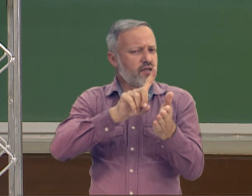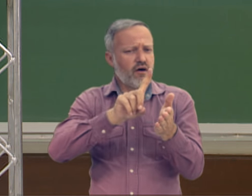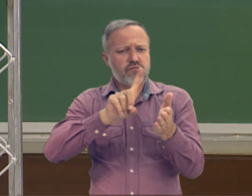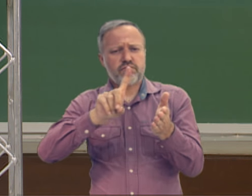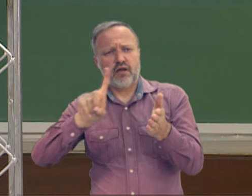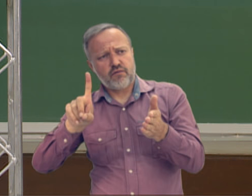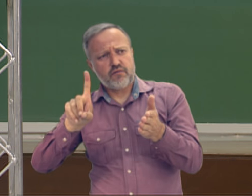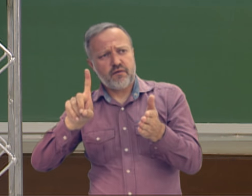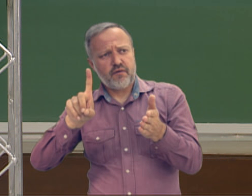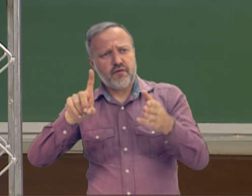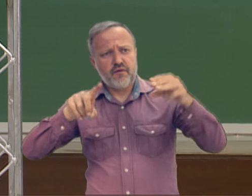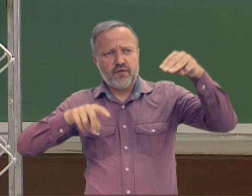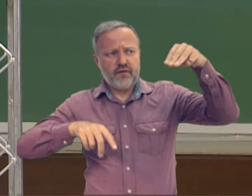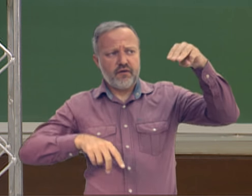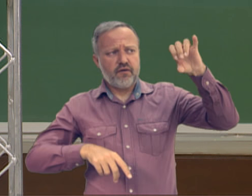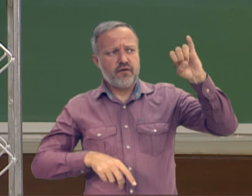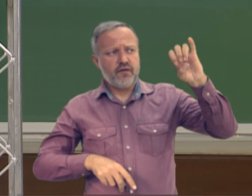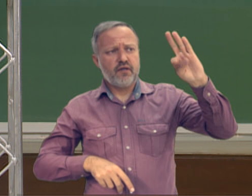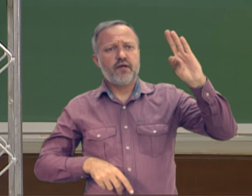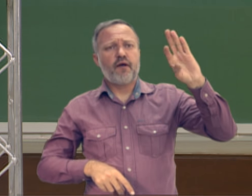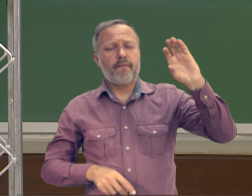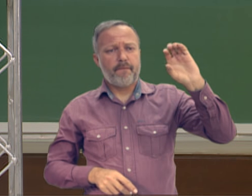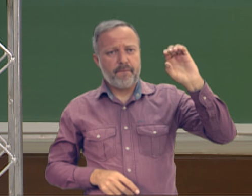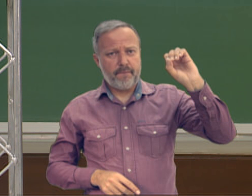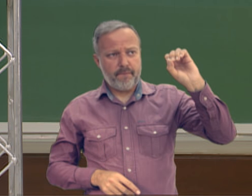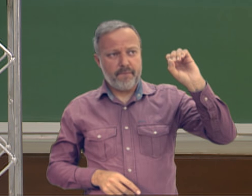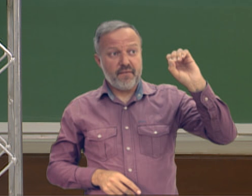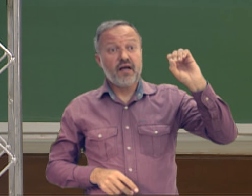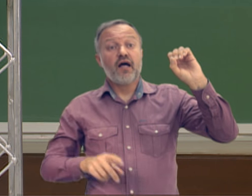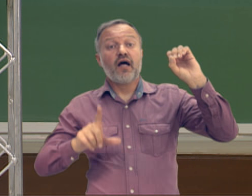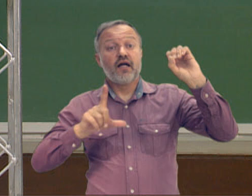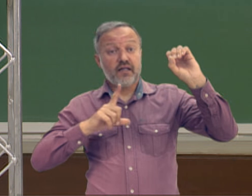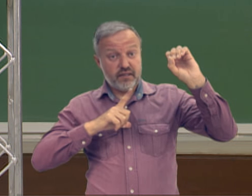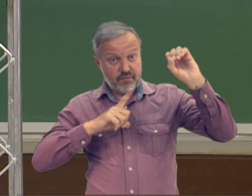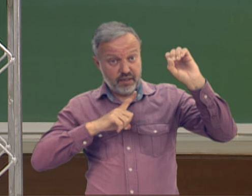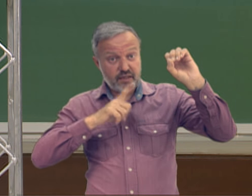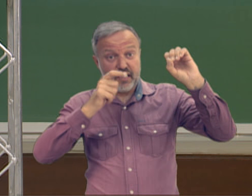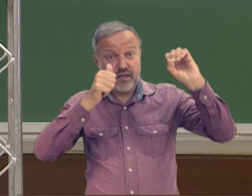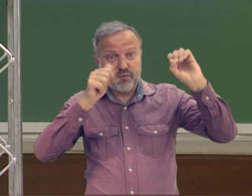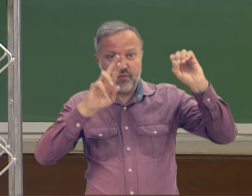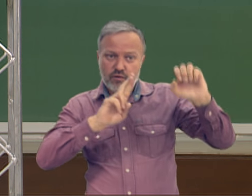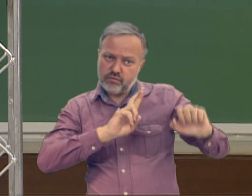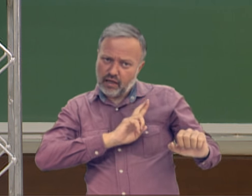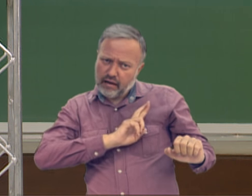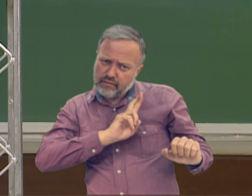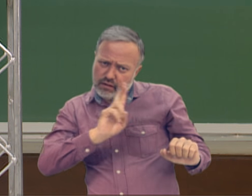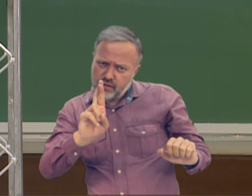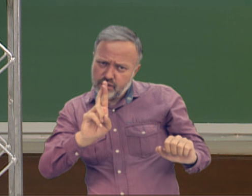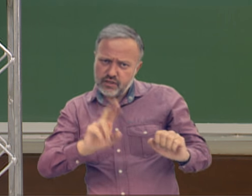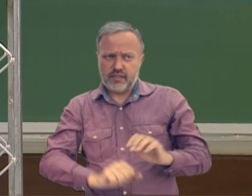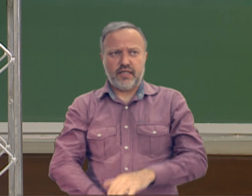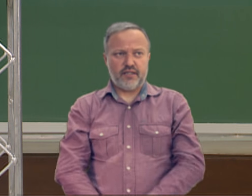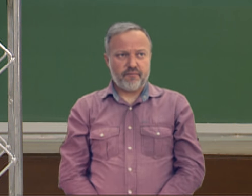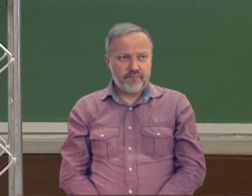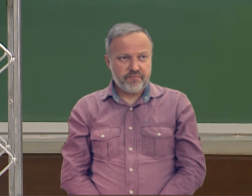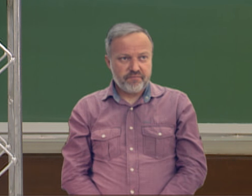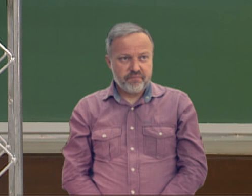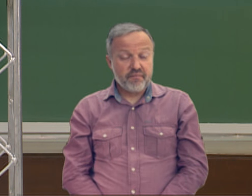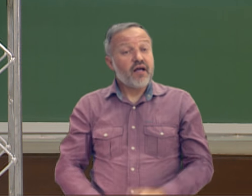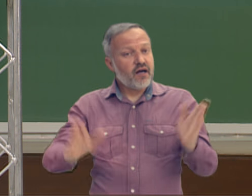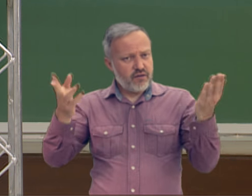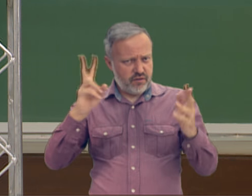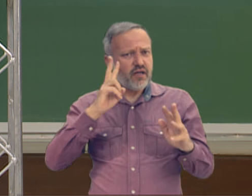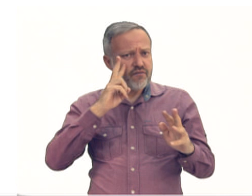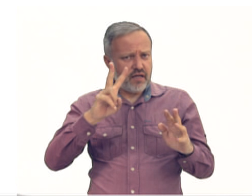No mito entra já um pouco da religiosidade, tá certo? Então agora eu vou ler um mito